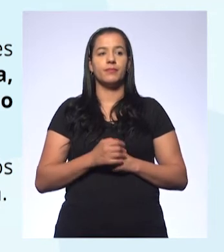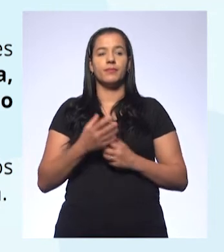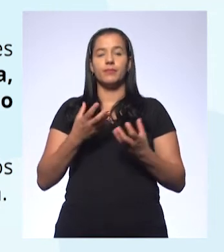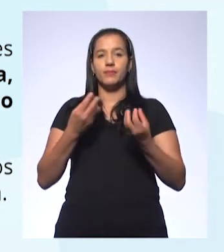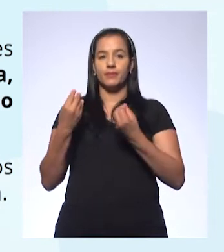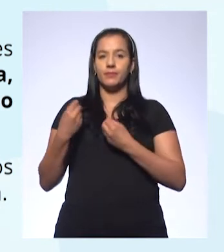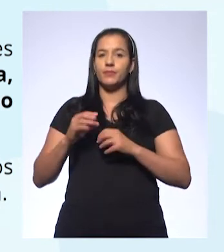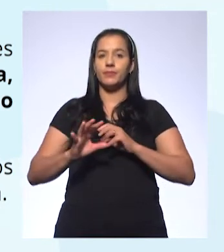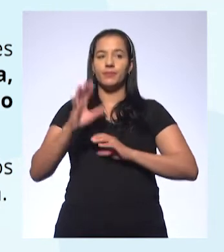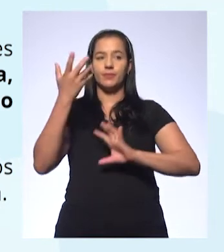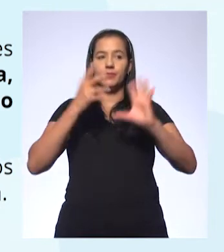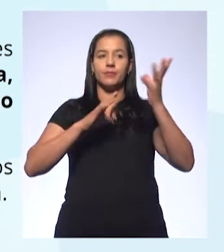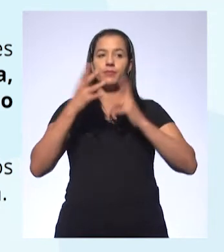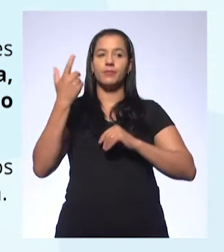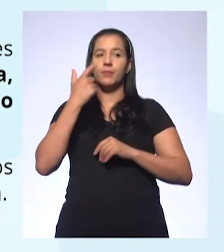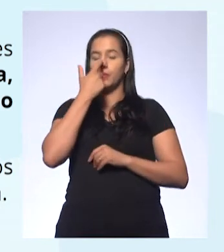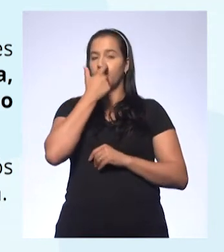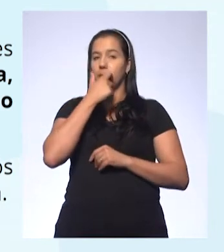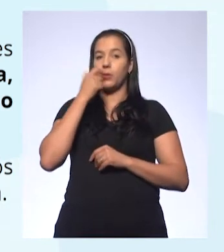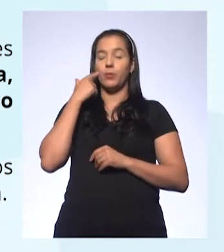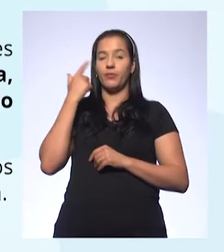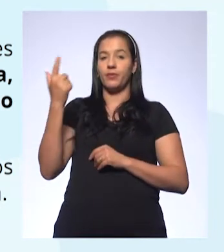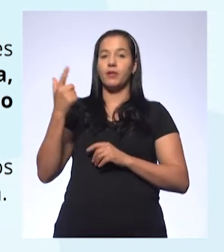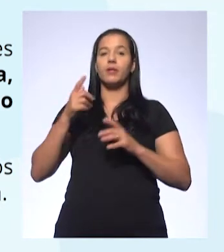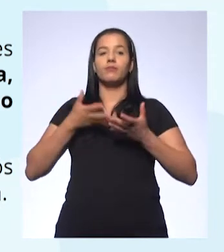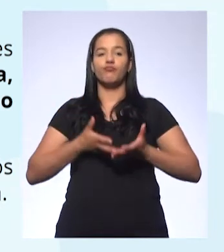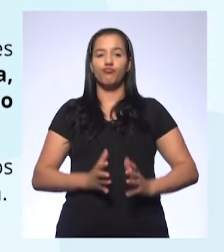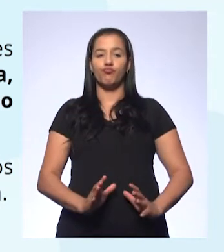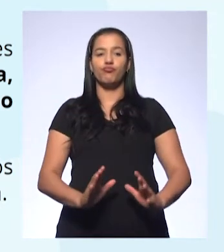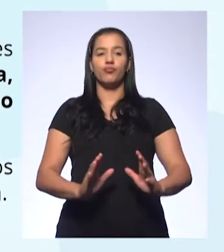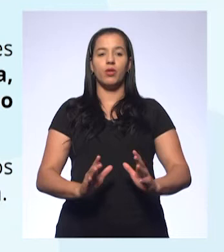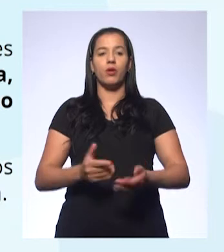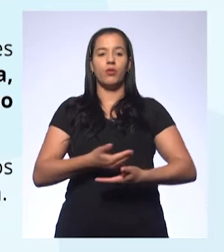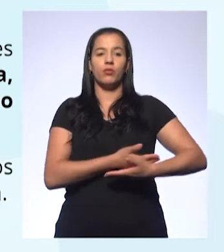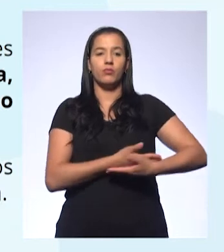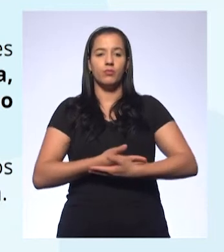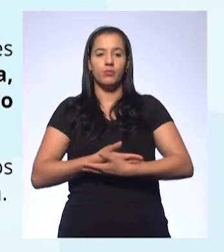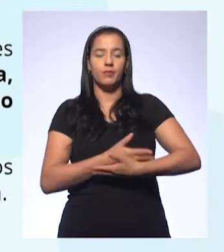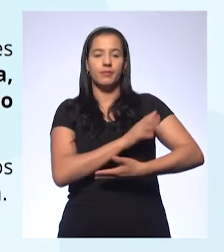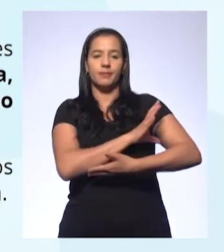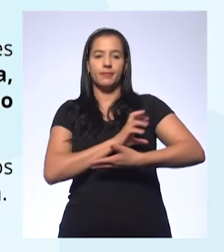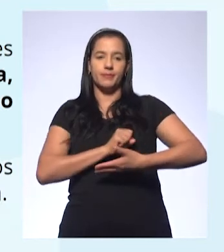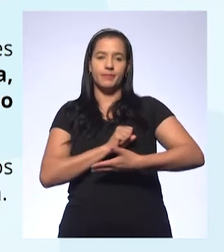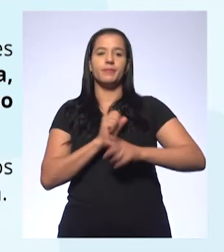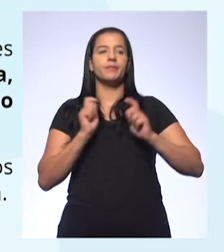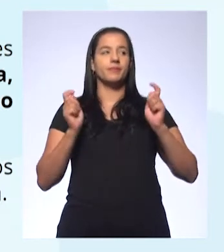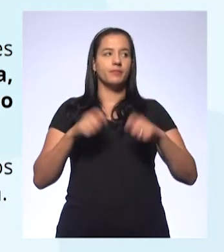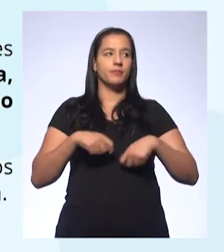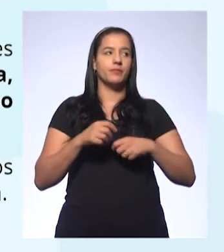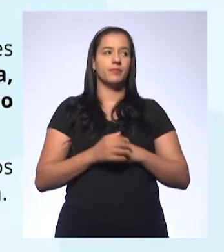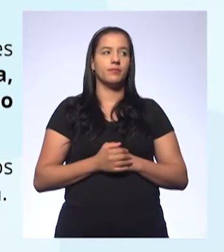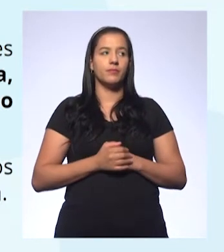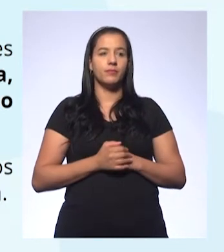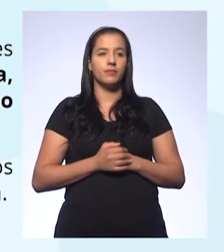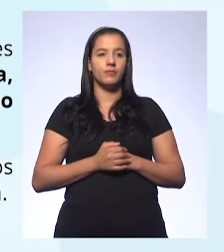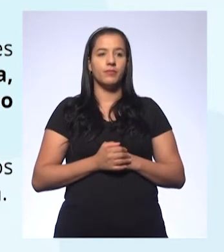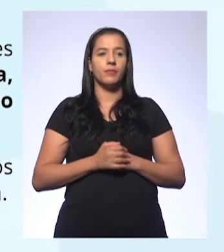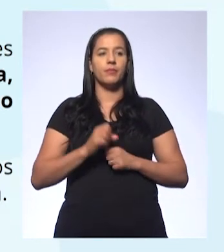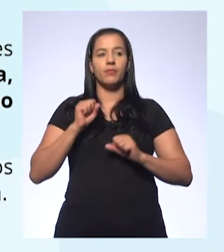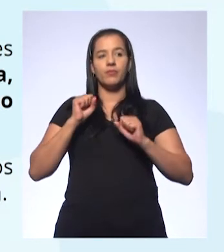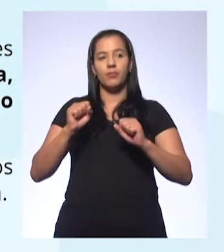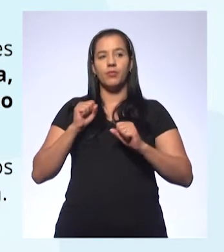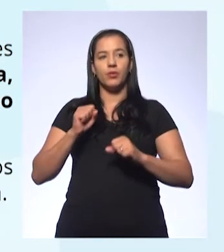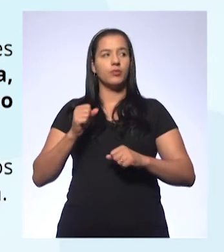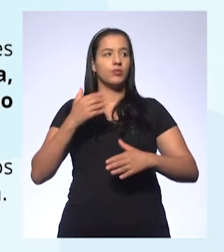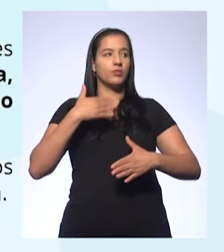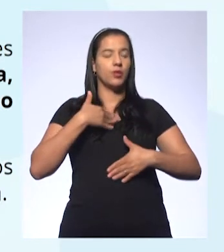pode acontecer a sífilis congênita, conforme eu falei. Transmissão da mãe para o bebê durante a gestação. Tá? Pode causar malformação